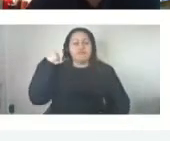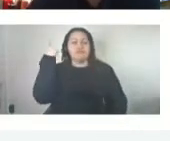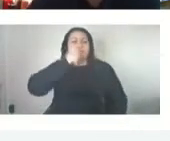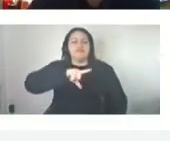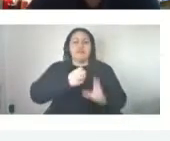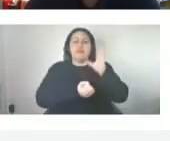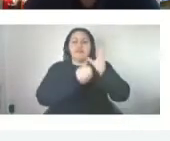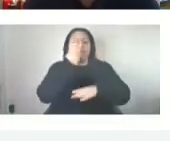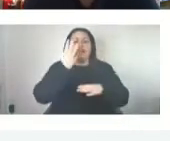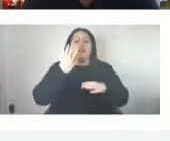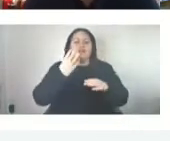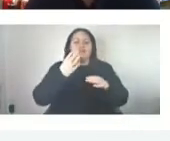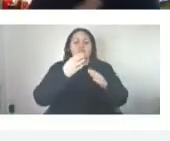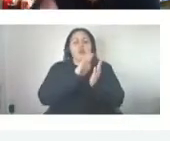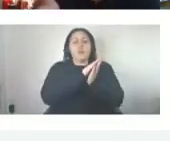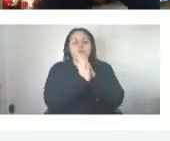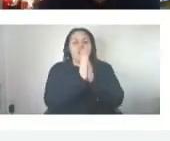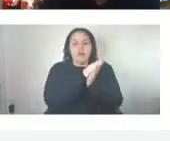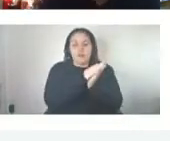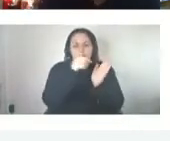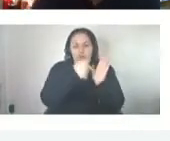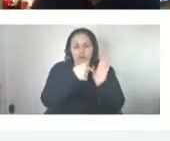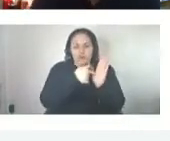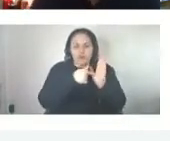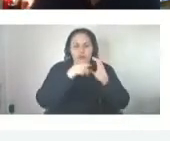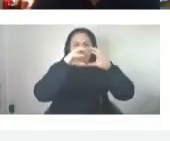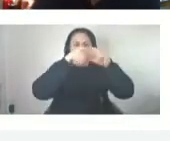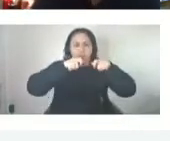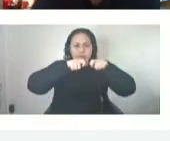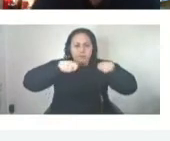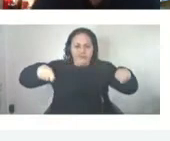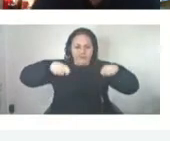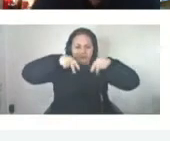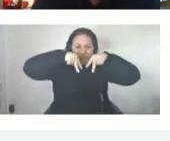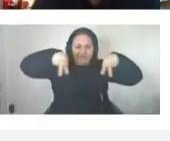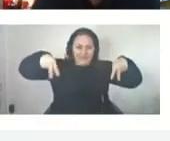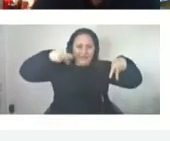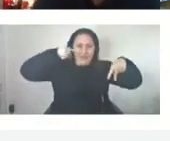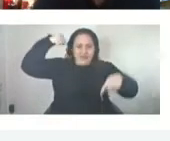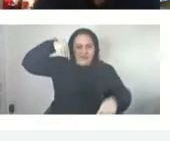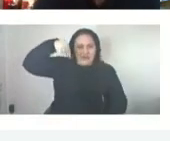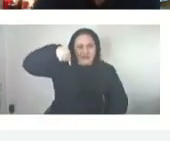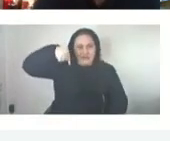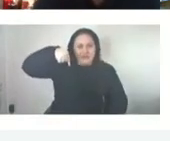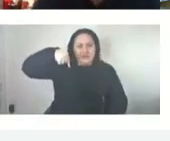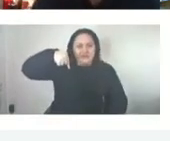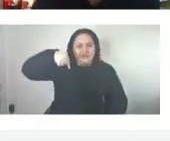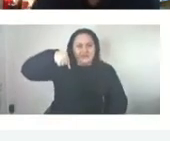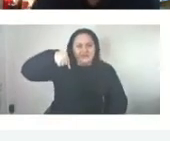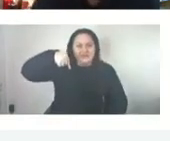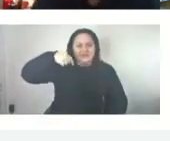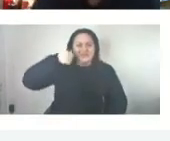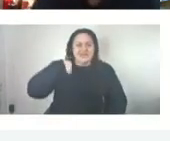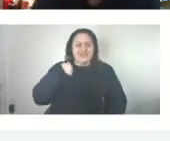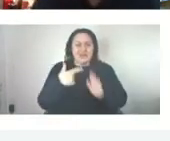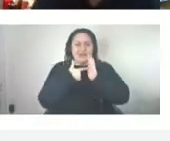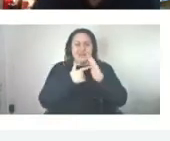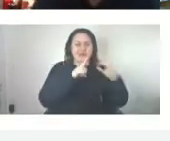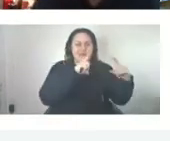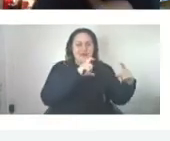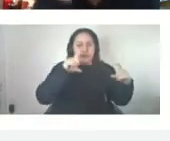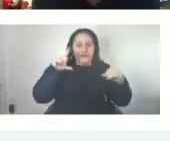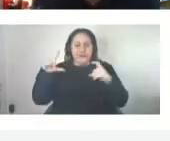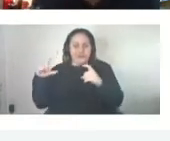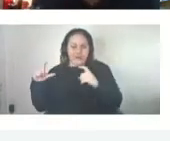boneco de luva, que é esse boneco que vocês estão vendo aí embaixo, Eu fiz questão de botar duas imagens com